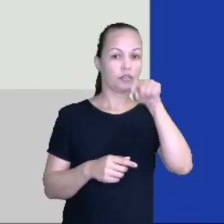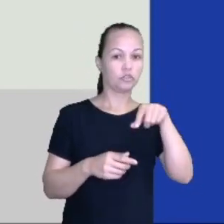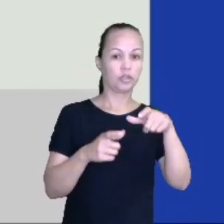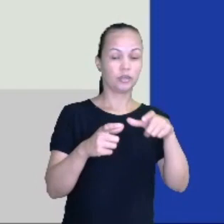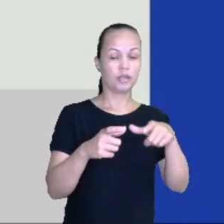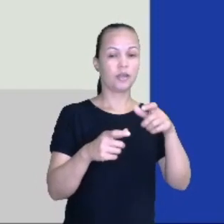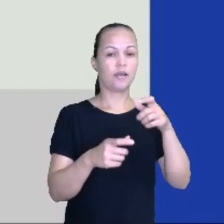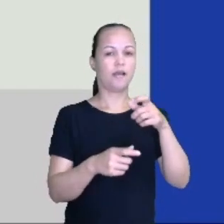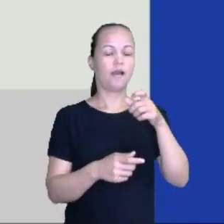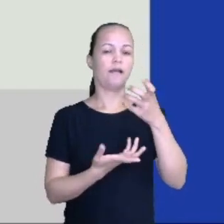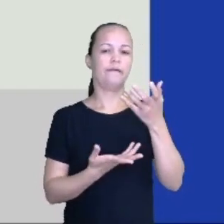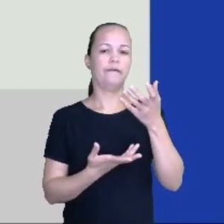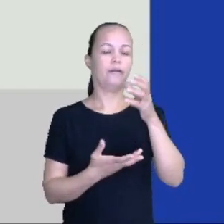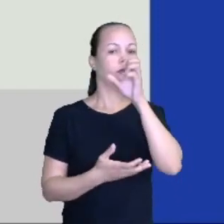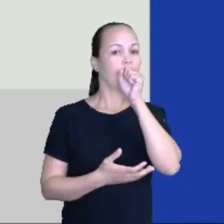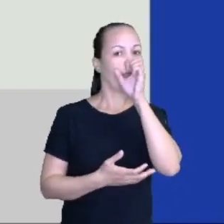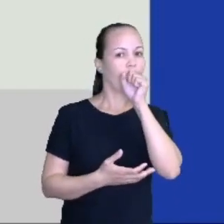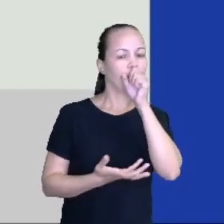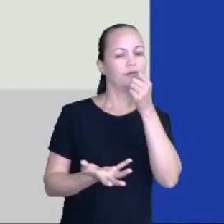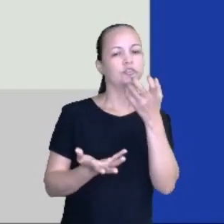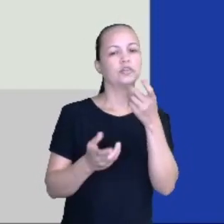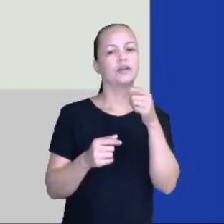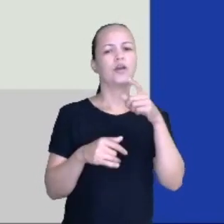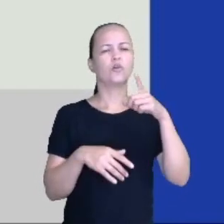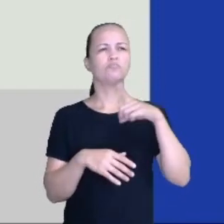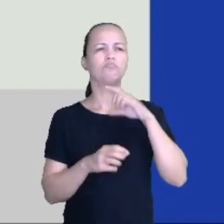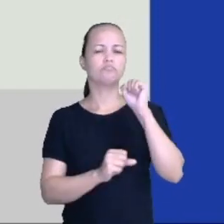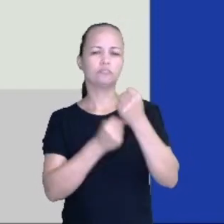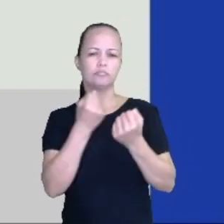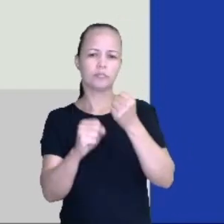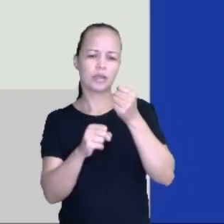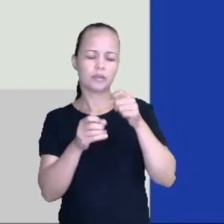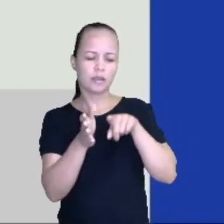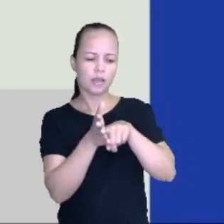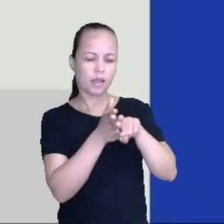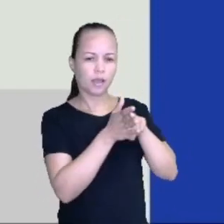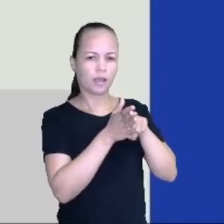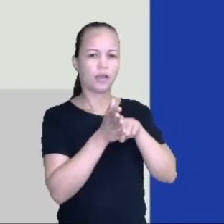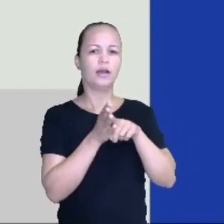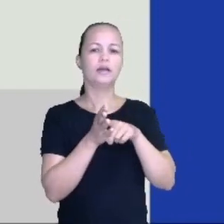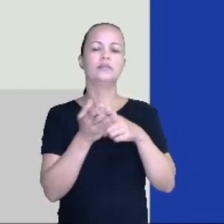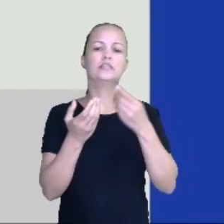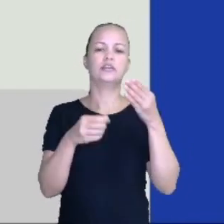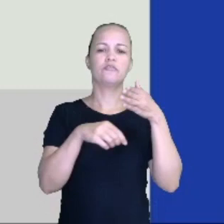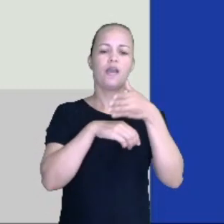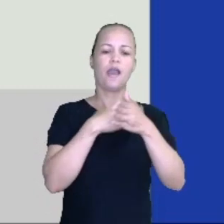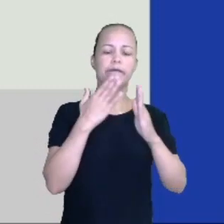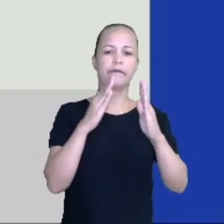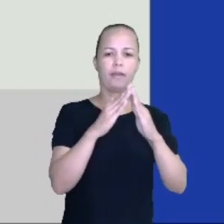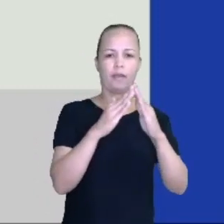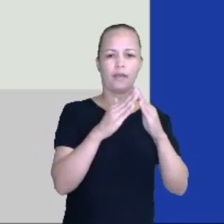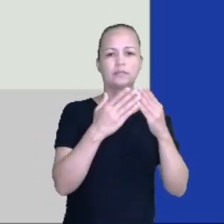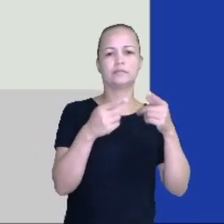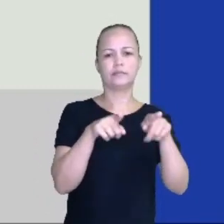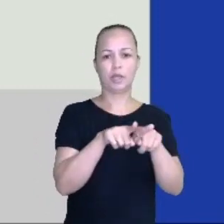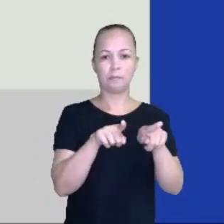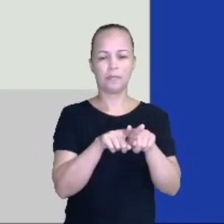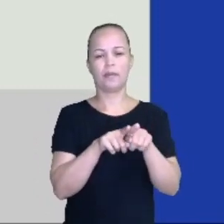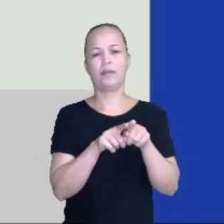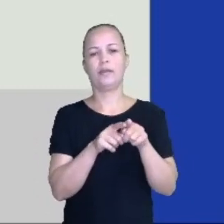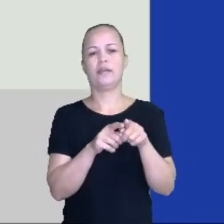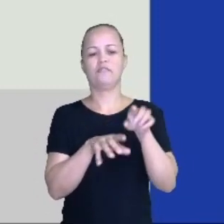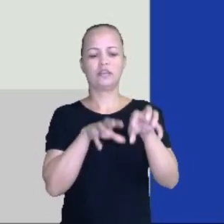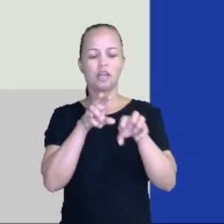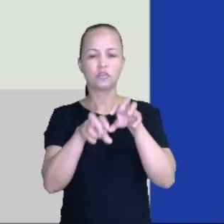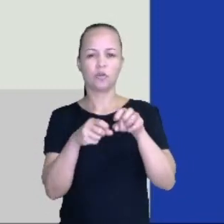existem algumas empresas específicas que você pode pesquisar que fazem a coleta na sua casa desses materiais. Porque,